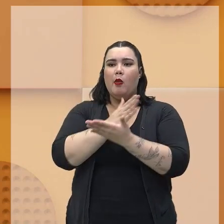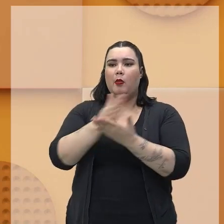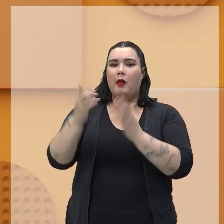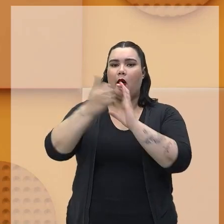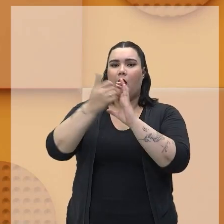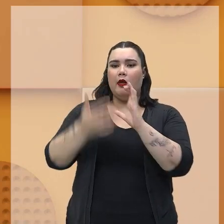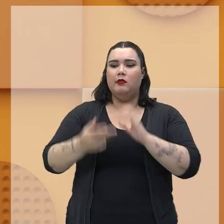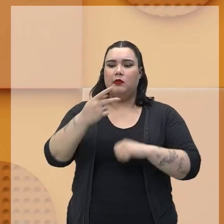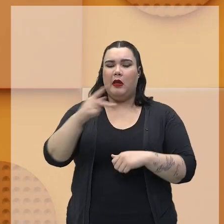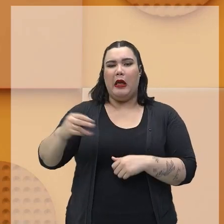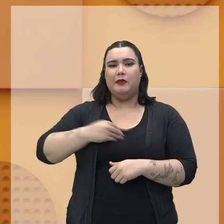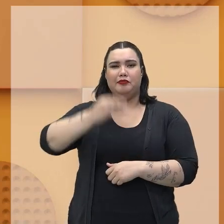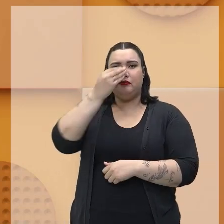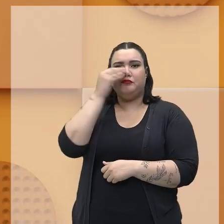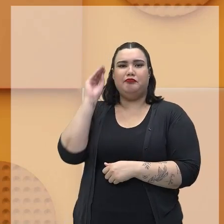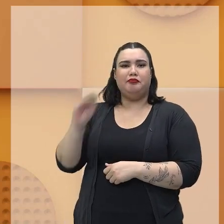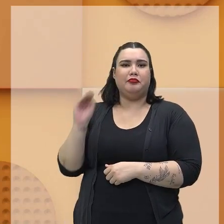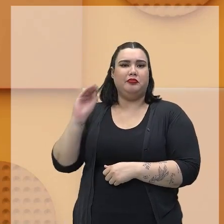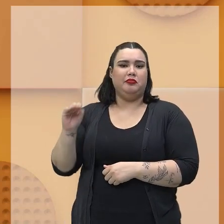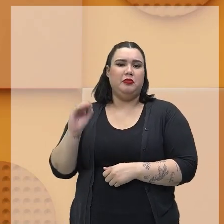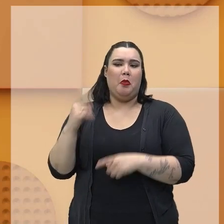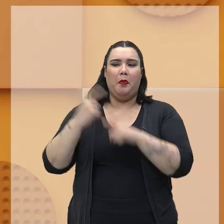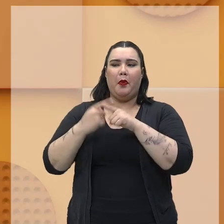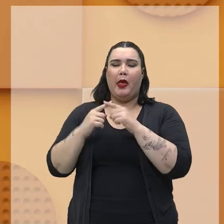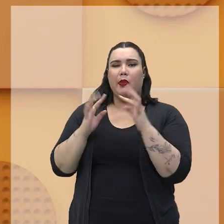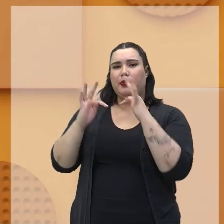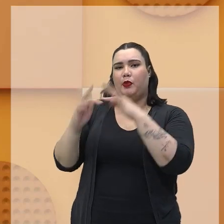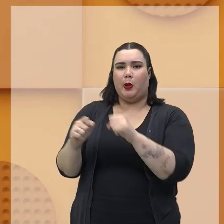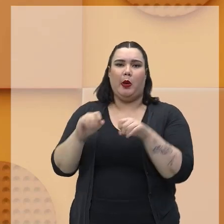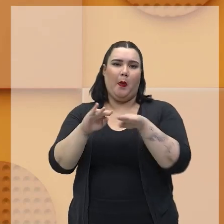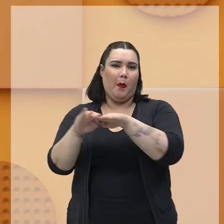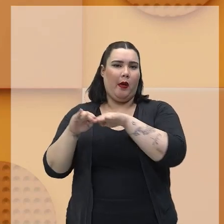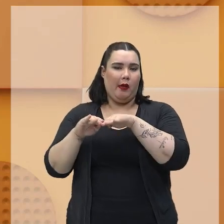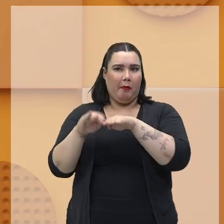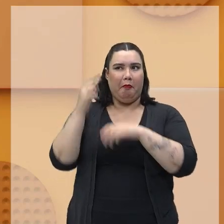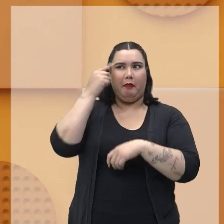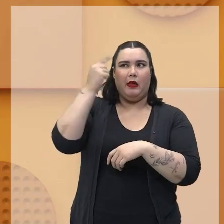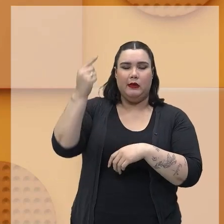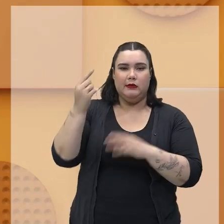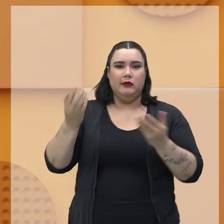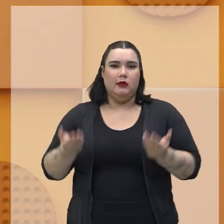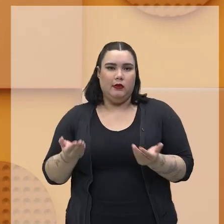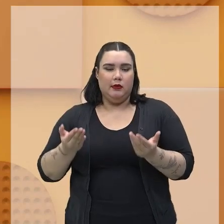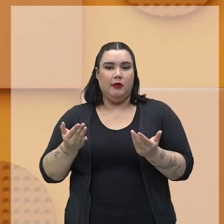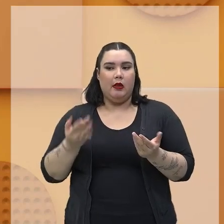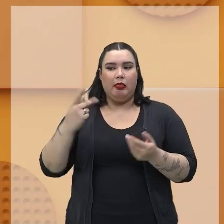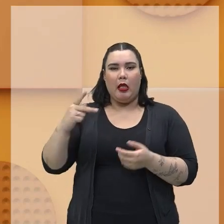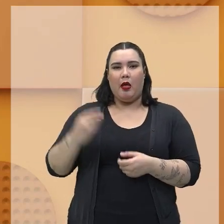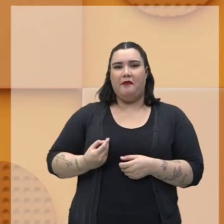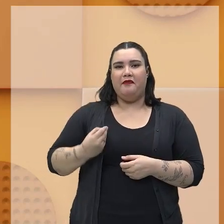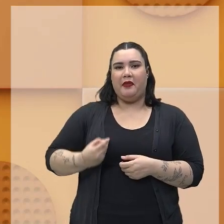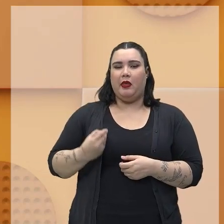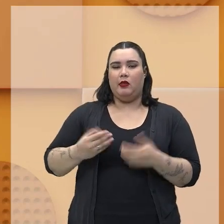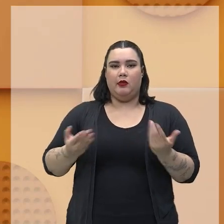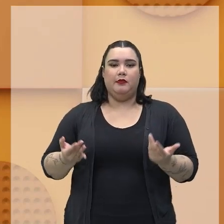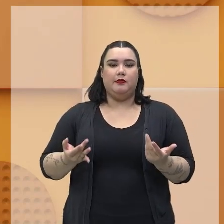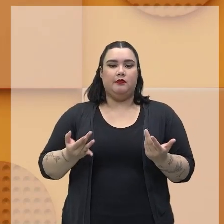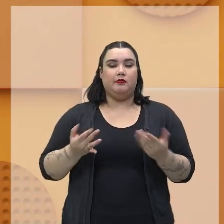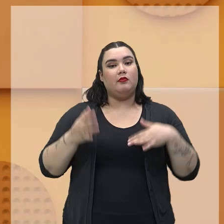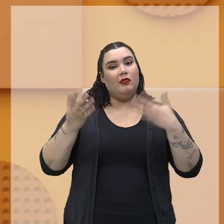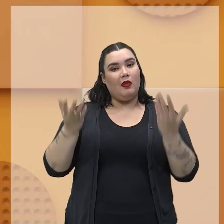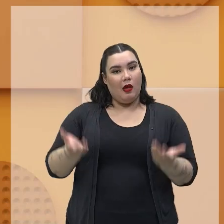peculiaridades de sua cultura e do seu modo de vida como um todo. Então, a partir daí, viu-se a necessidade